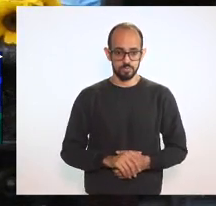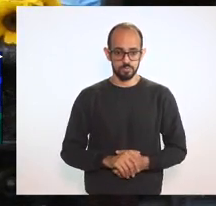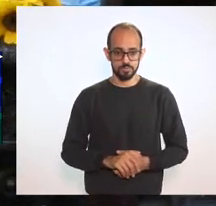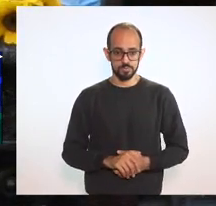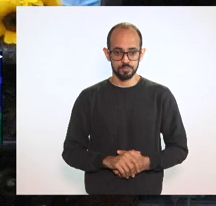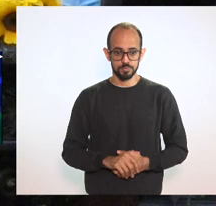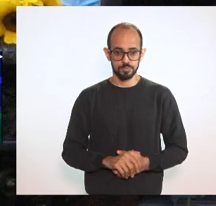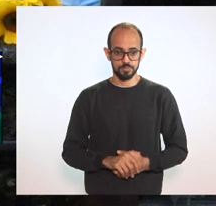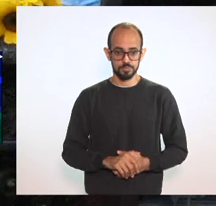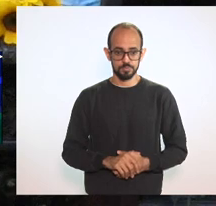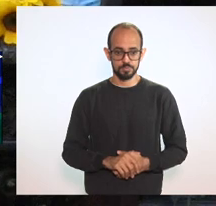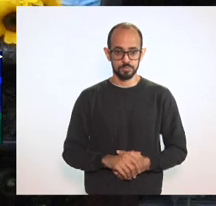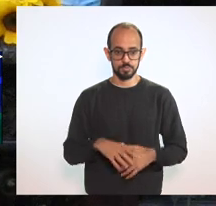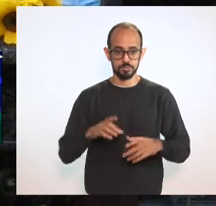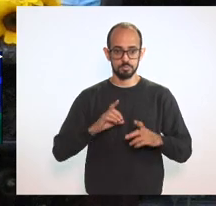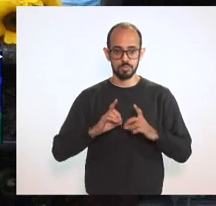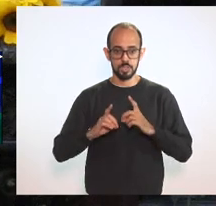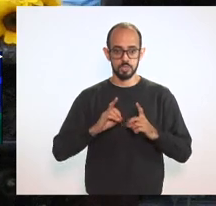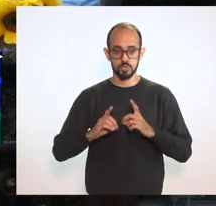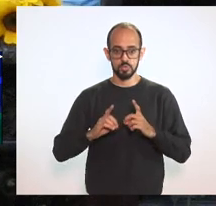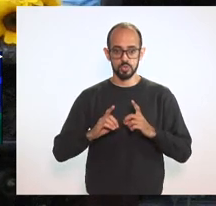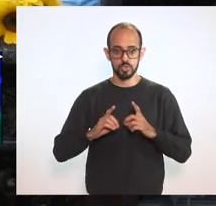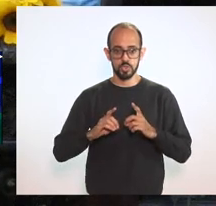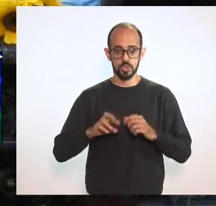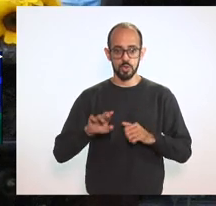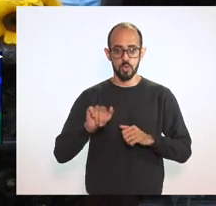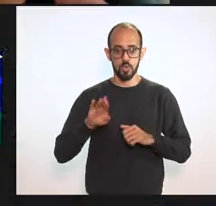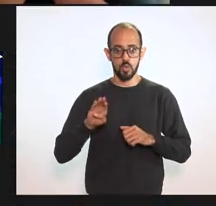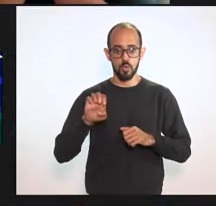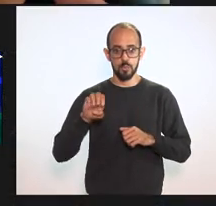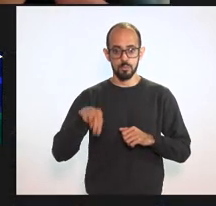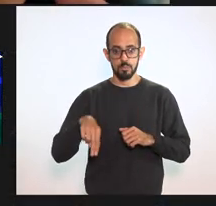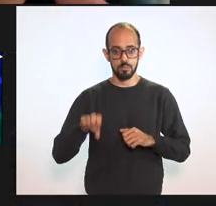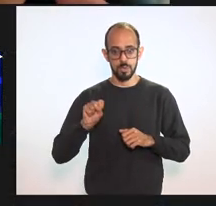e para discutir Deputado Rubens bomtempo